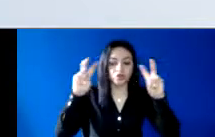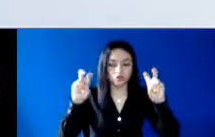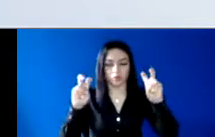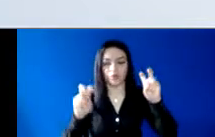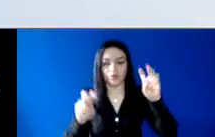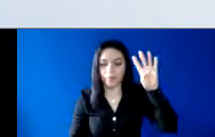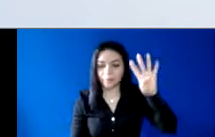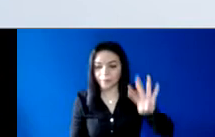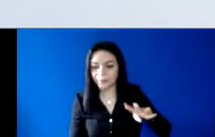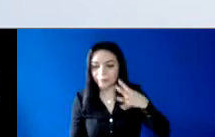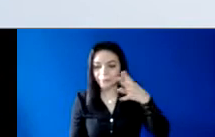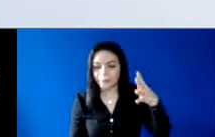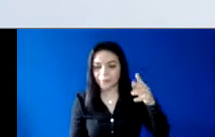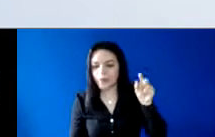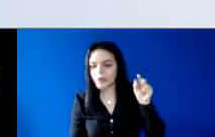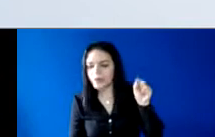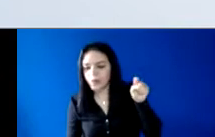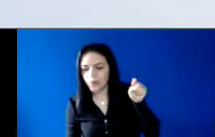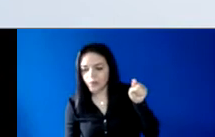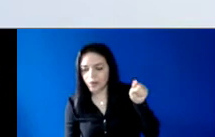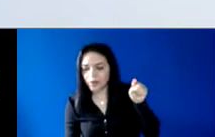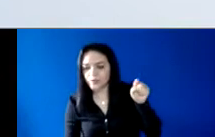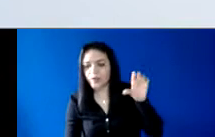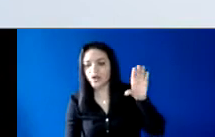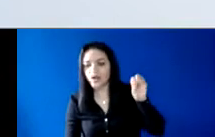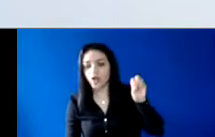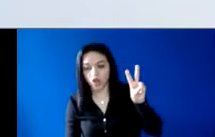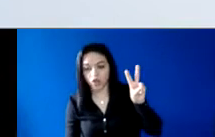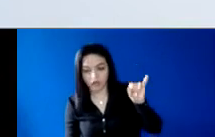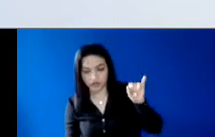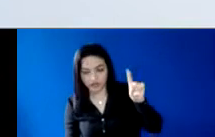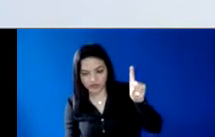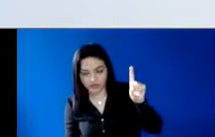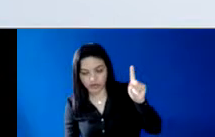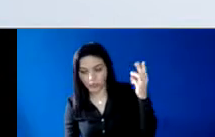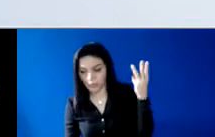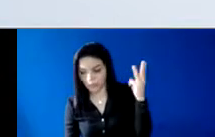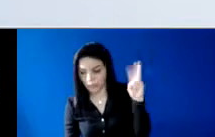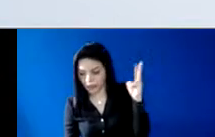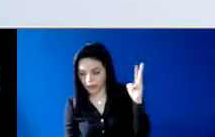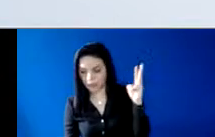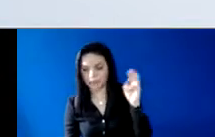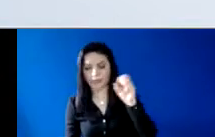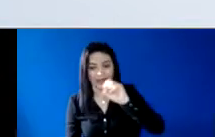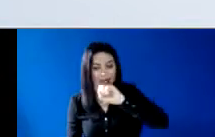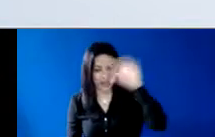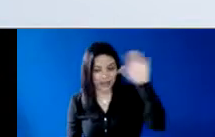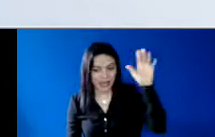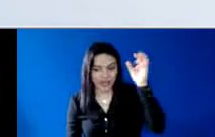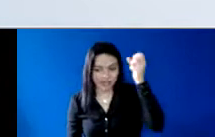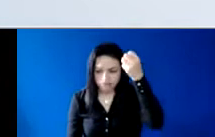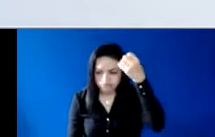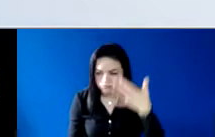Maranhão. É claro que eu queria usar aqui um artifício que a gente usa muito na epidemiologia,